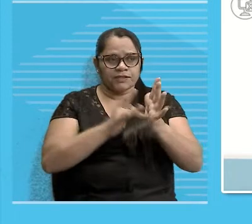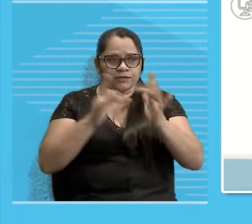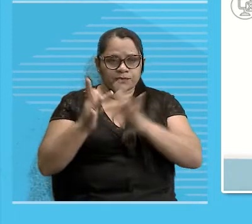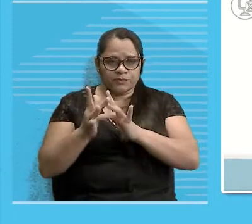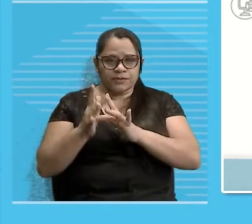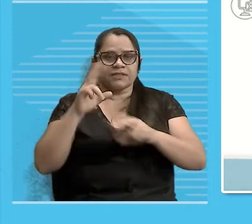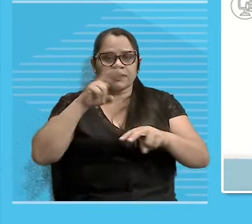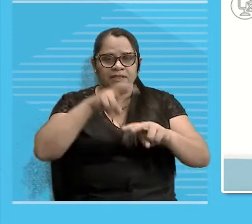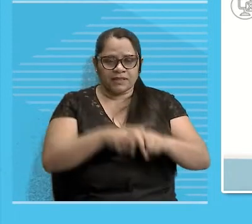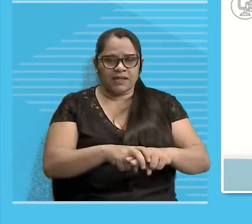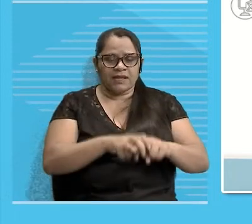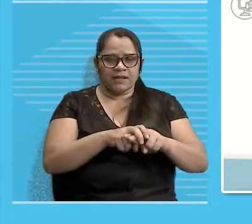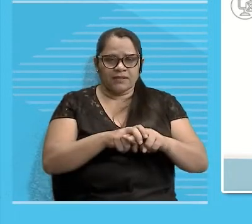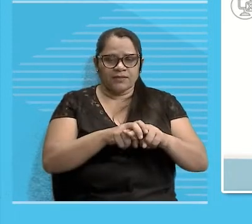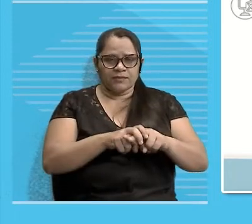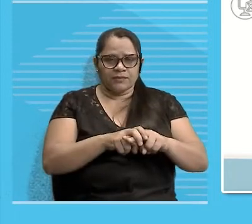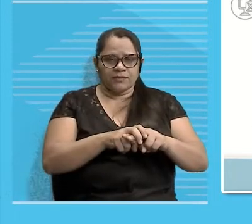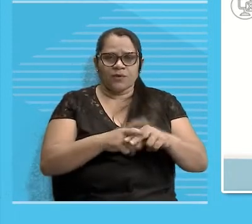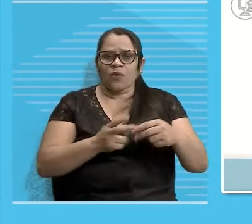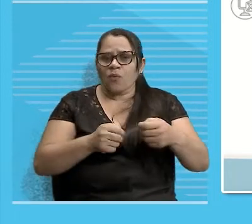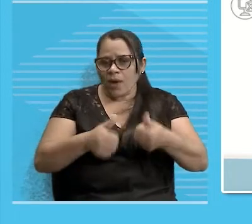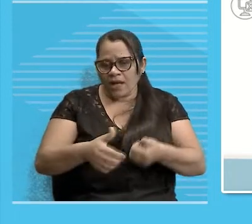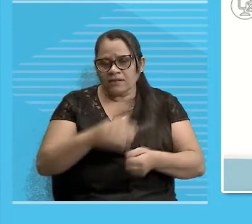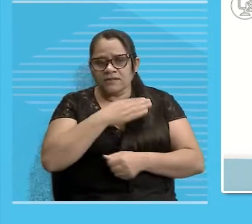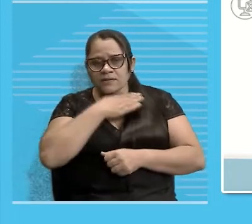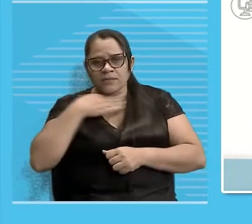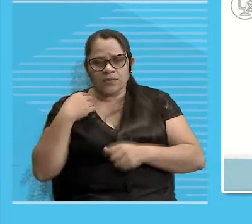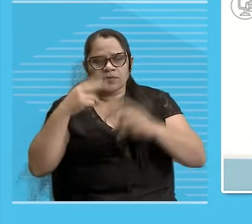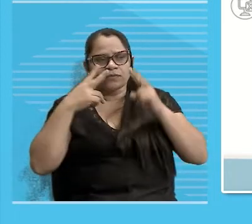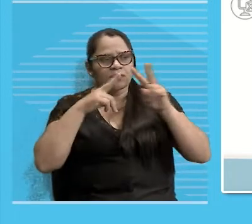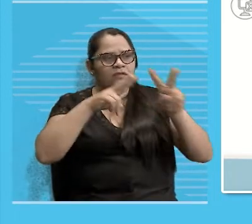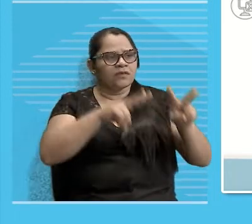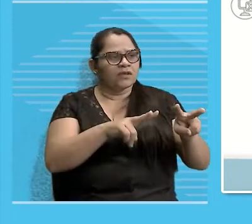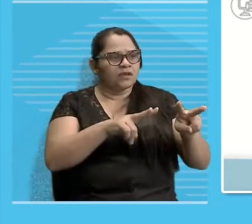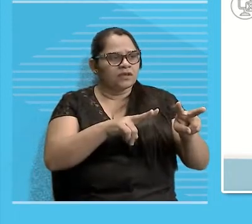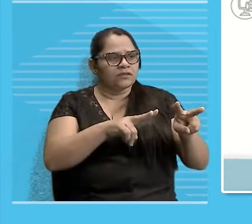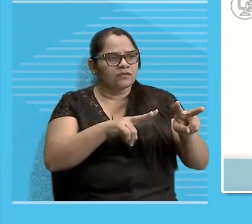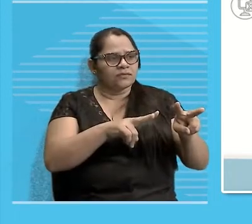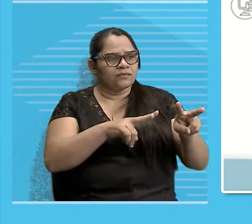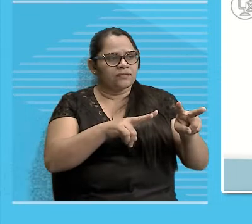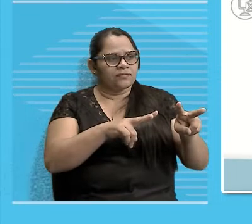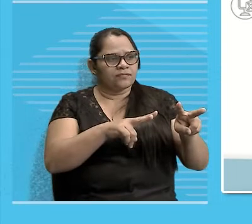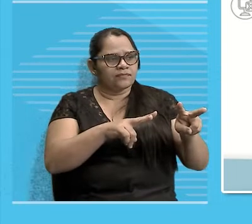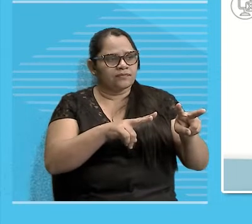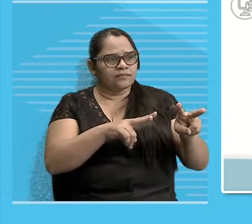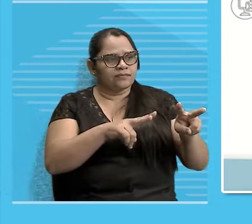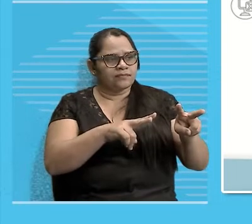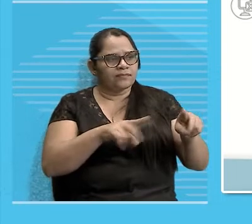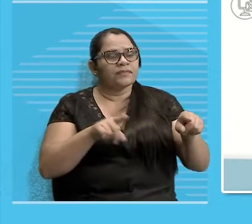uma espécie de vida e morte. Então, a gente tem também esse dualismo.